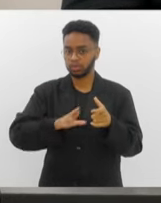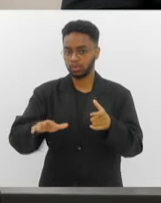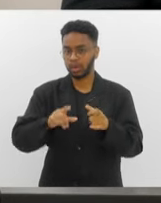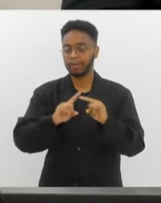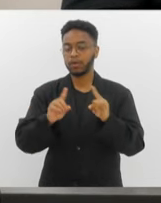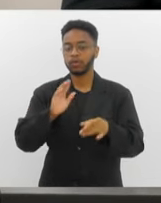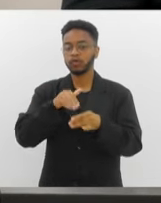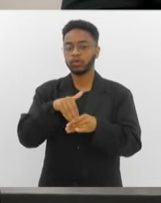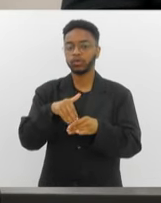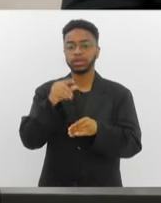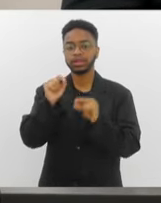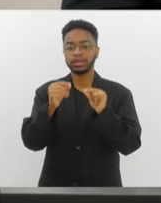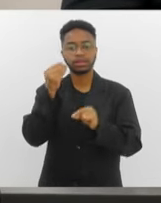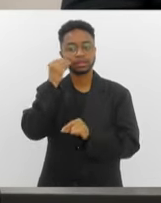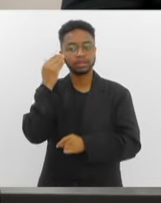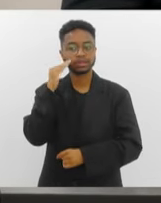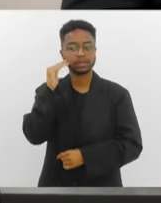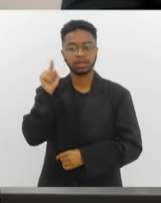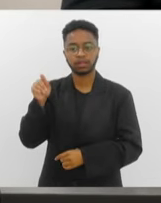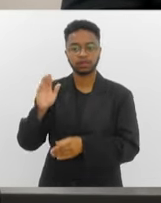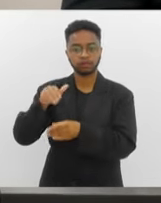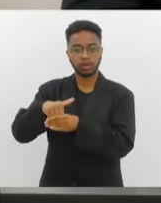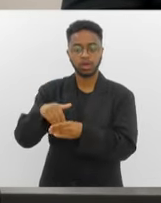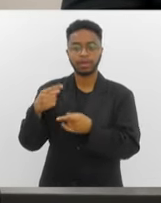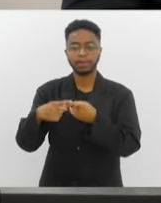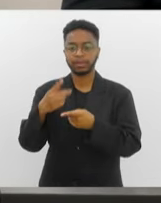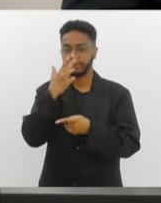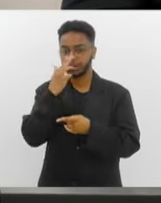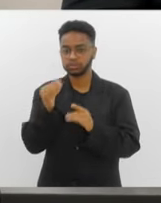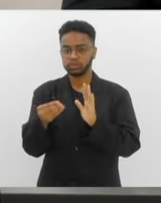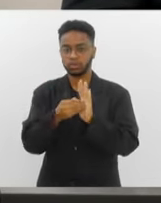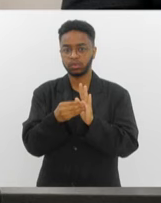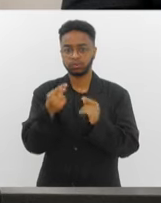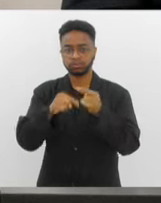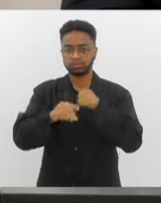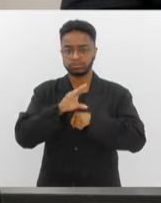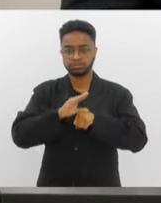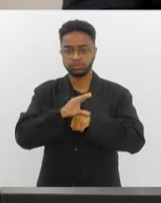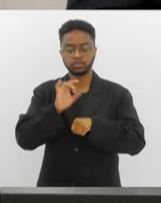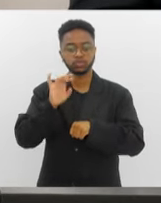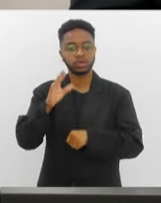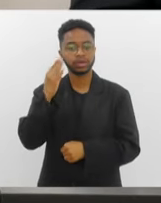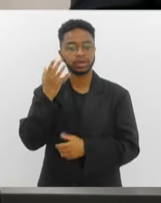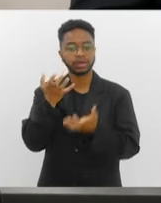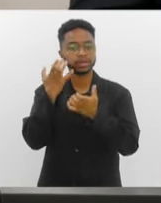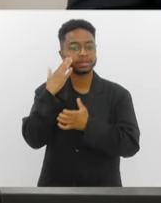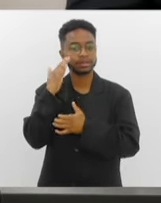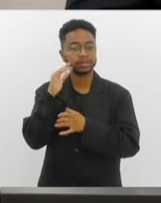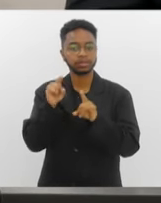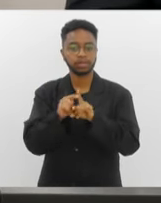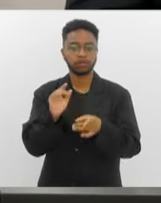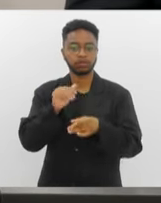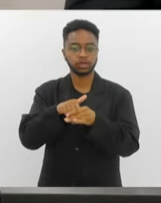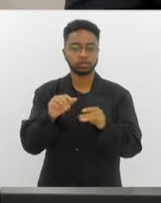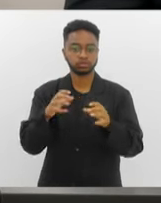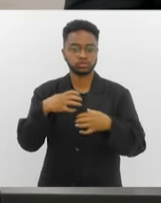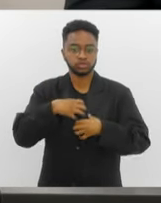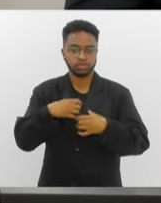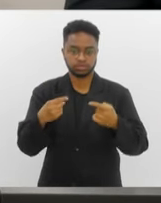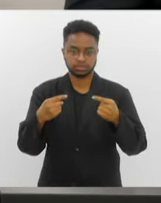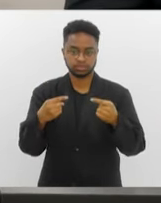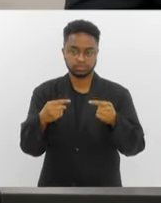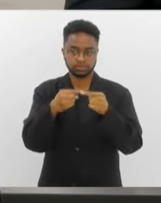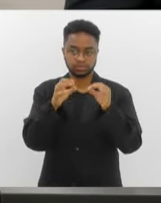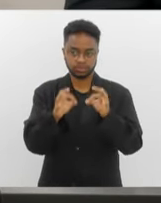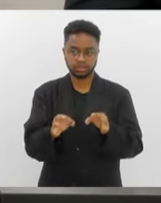é para compreender o voto, que me parece que a deputada apresentou um voto pela inconstitucionalidade, só para a gente entender e colocar em votação da forma adequada. De qualquer forma, a